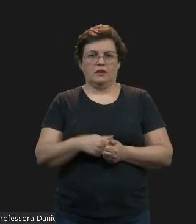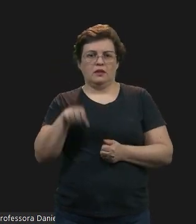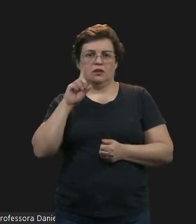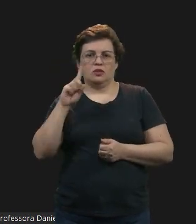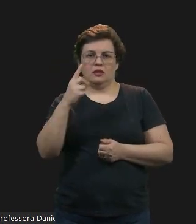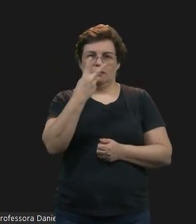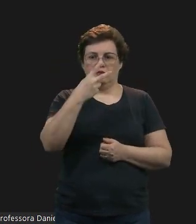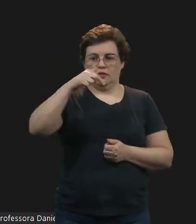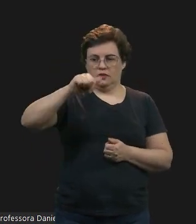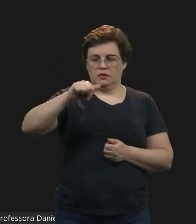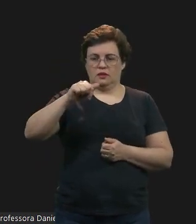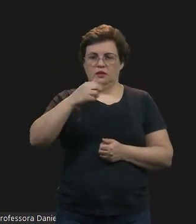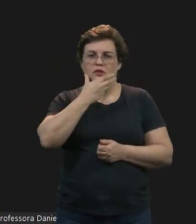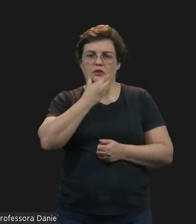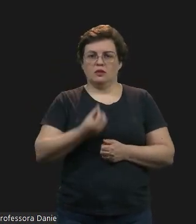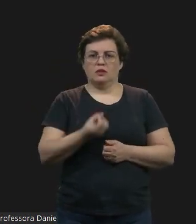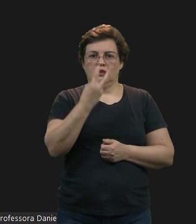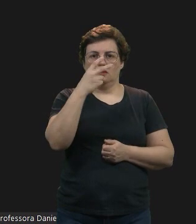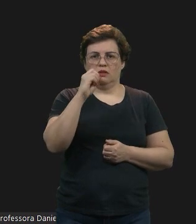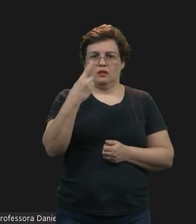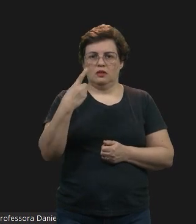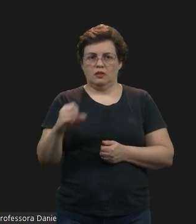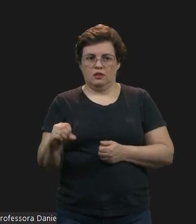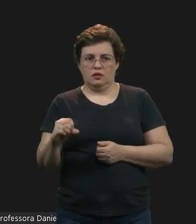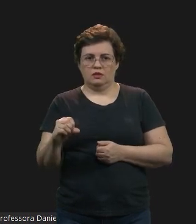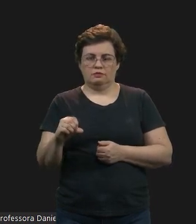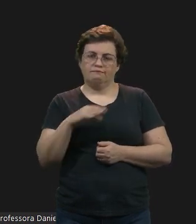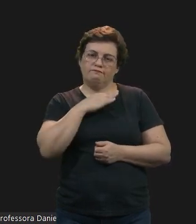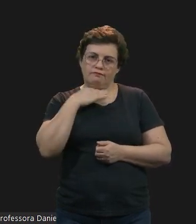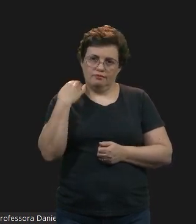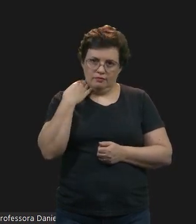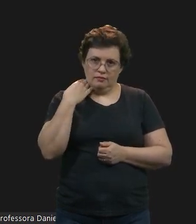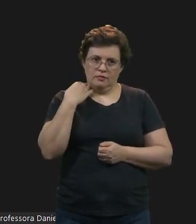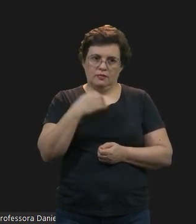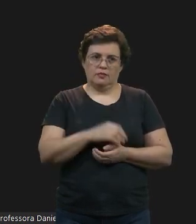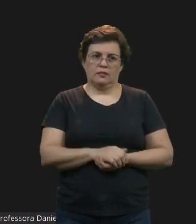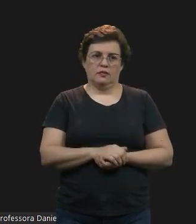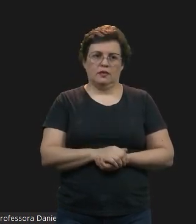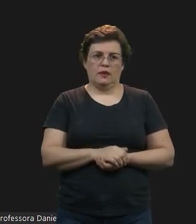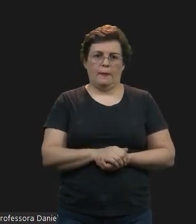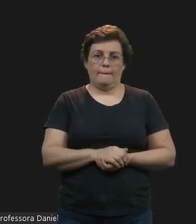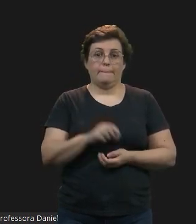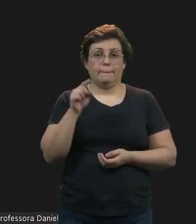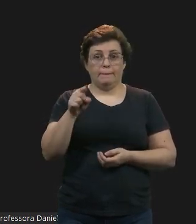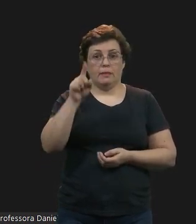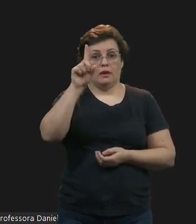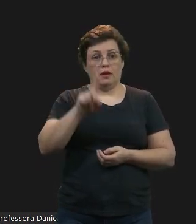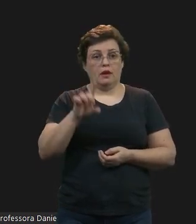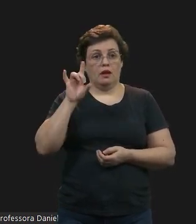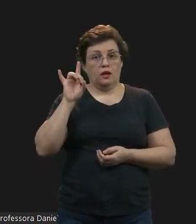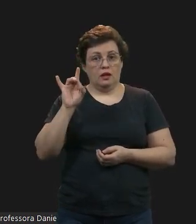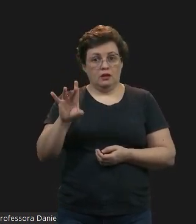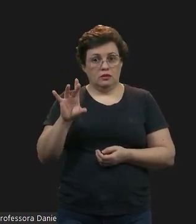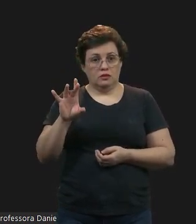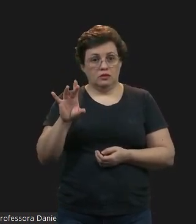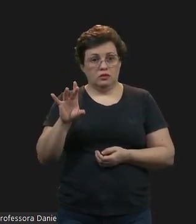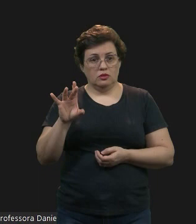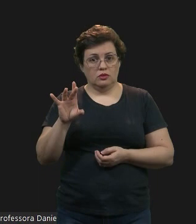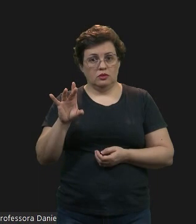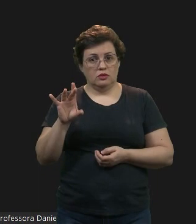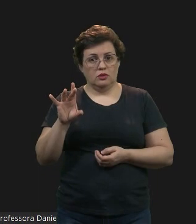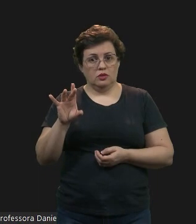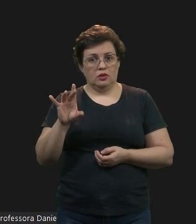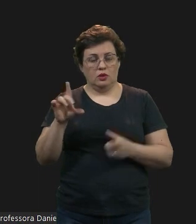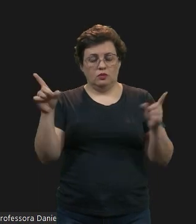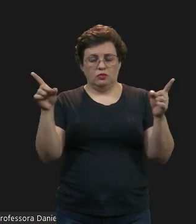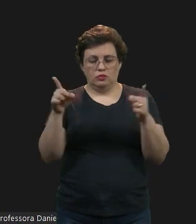27 de dezembro de 2019, ele partiu. Essa é apenas, este, na verdade, é apenas